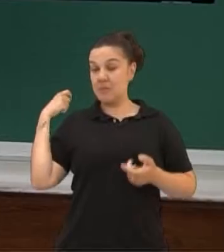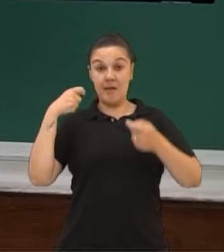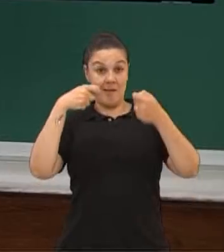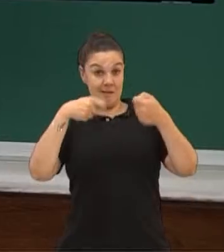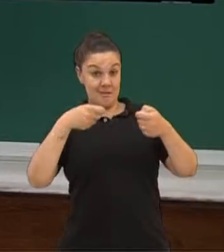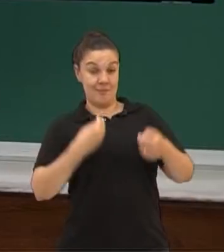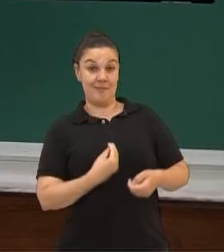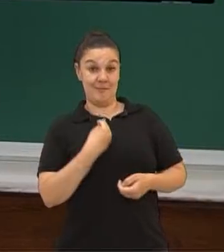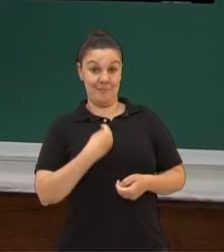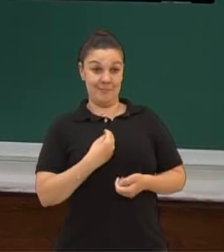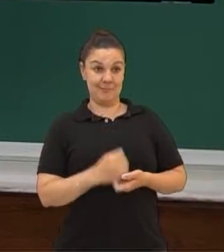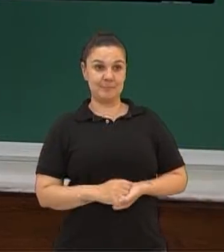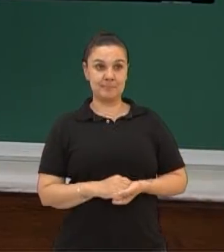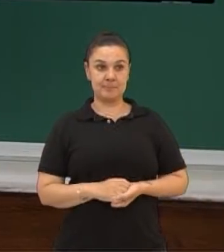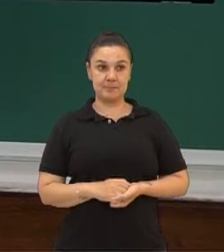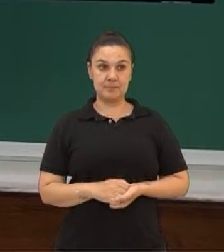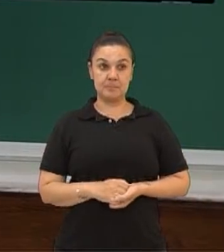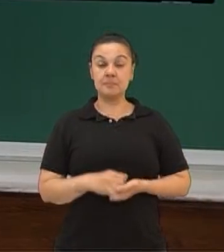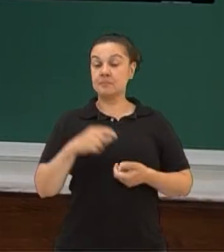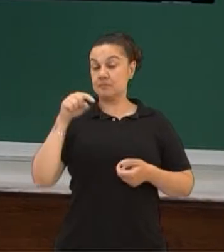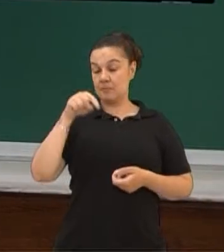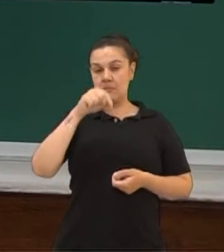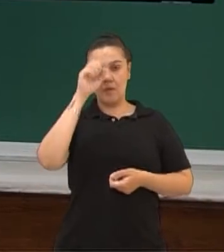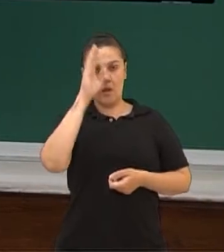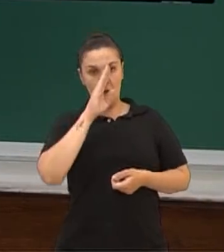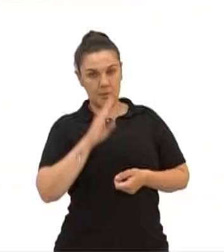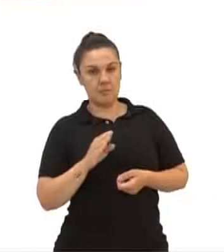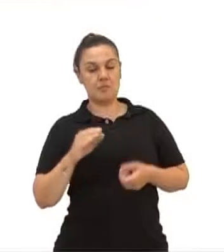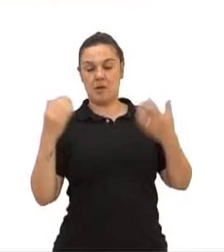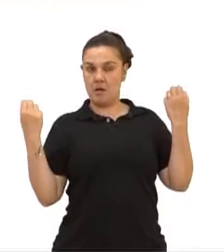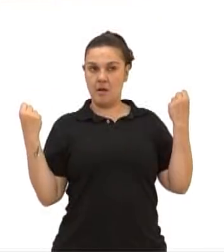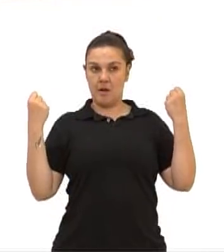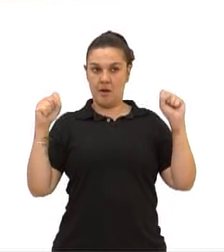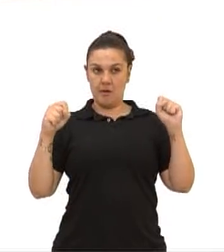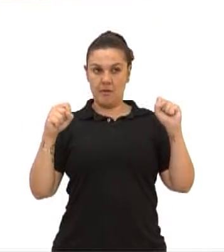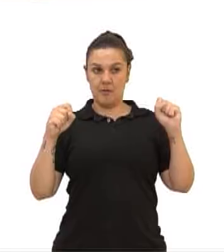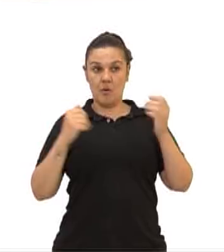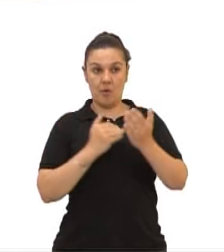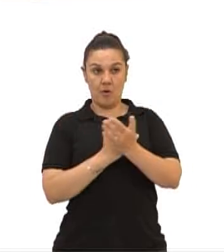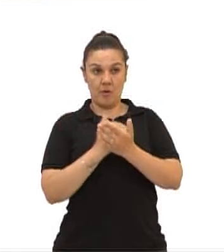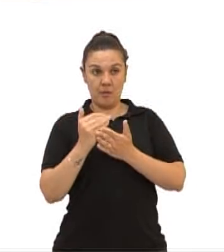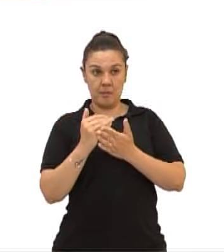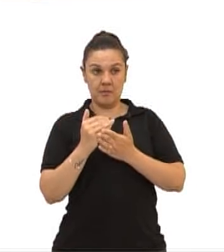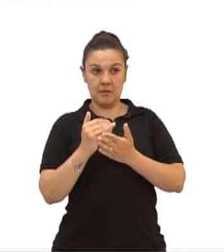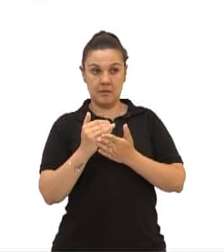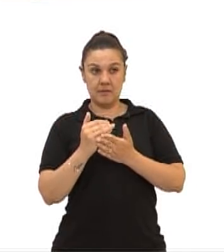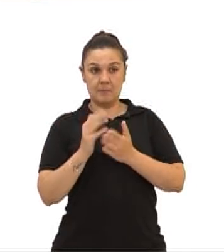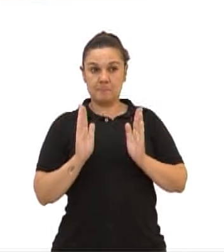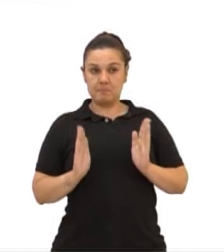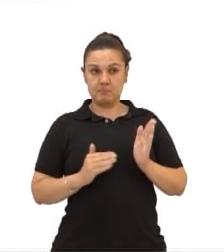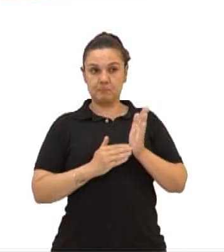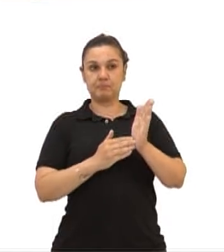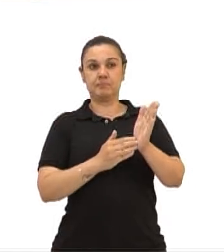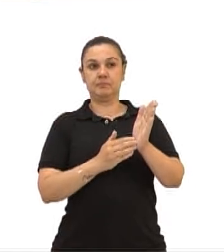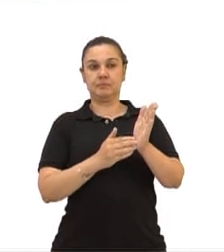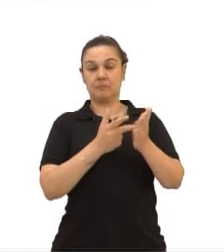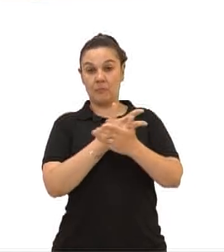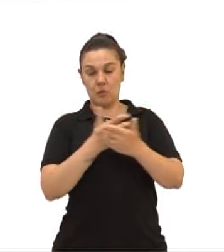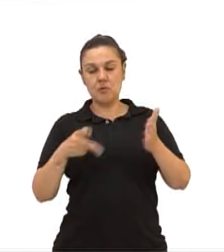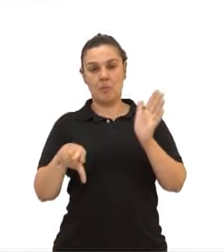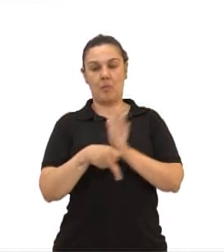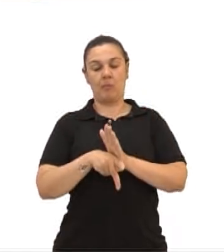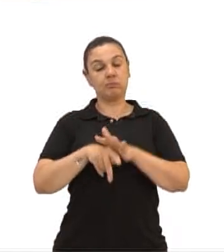de sobrevivência. No Brasil, a educação física esteve, né, estreitamente vinculada